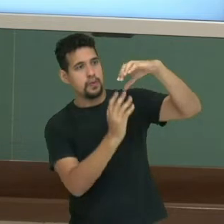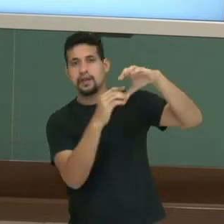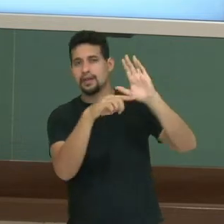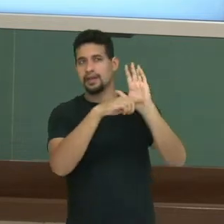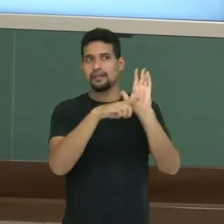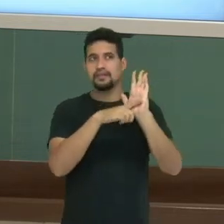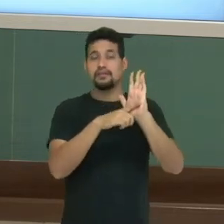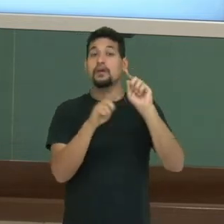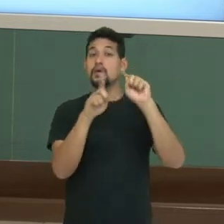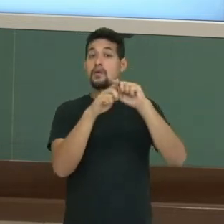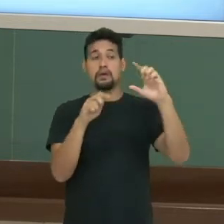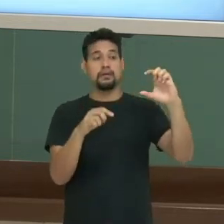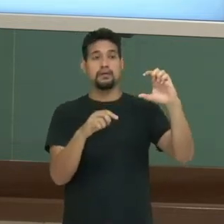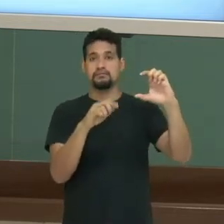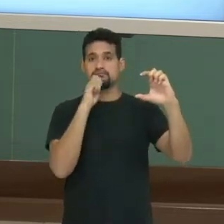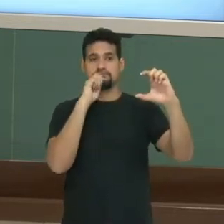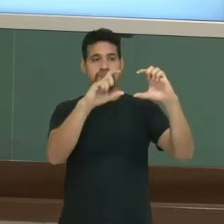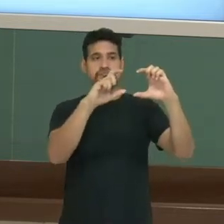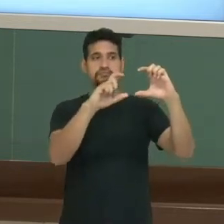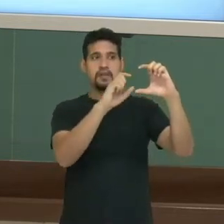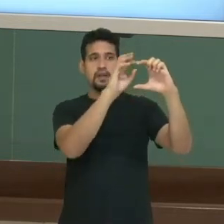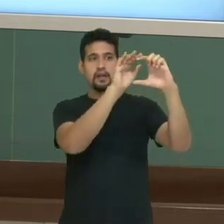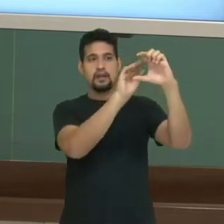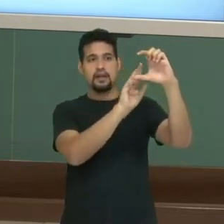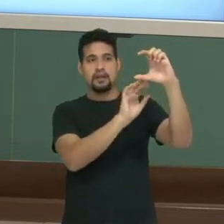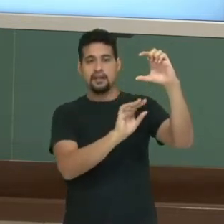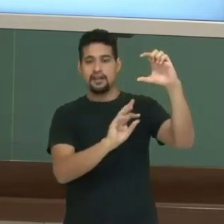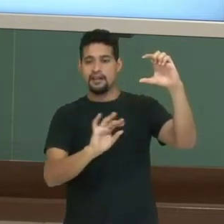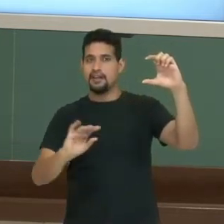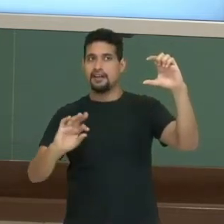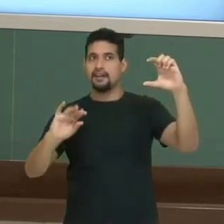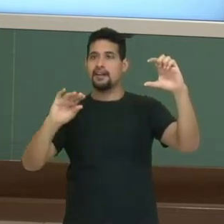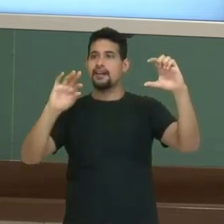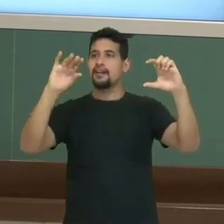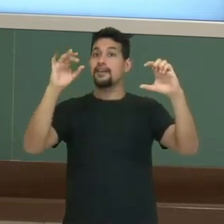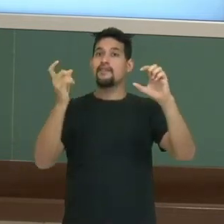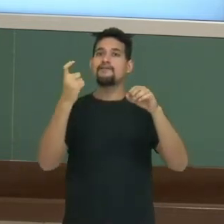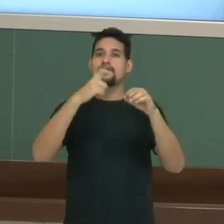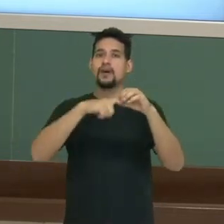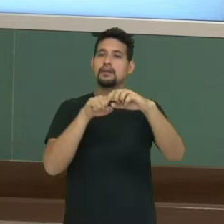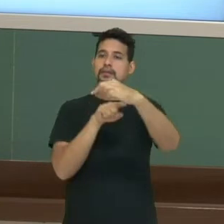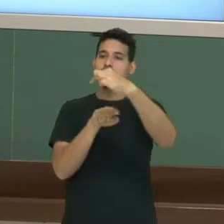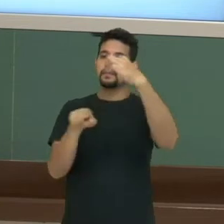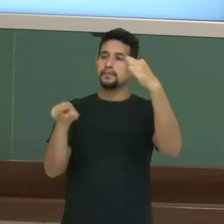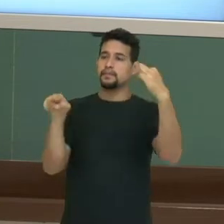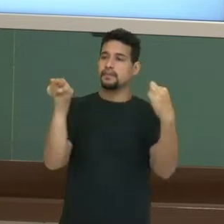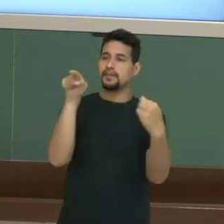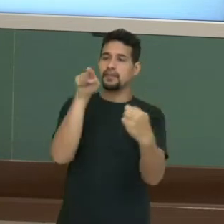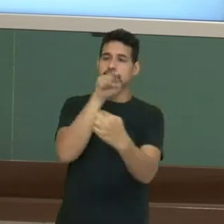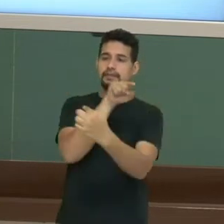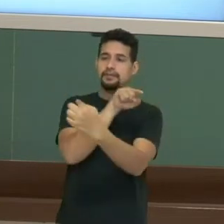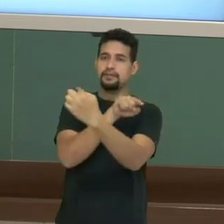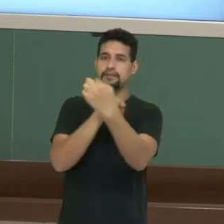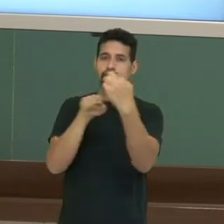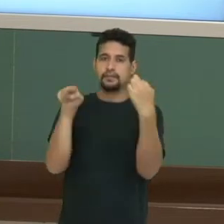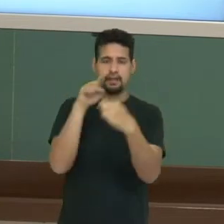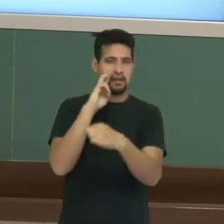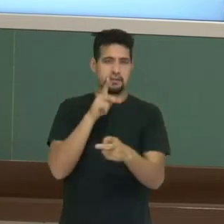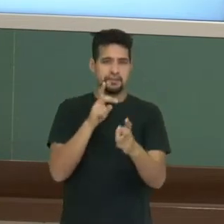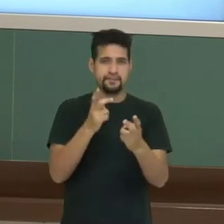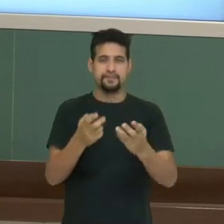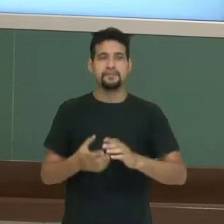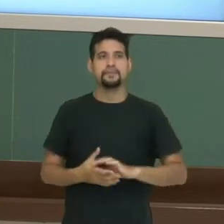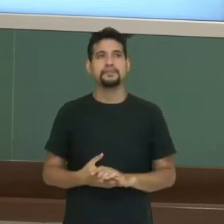no ânodo, esses elétrons vão ser descarregados aqui e vão voltar para o cátodo, a parte positiva lá no gerador.